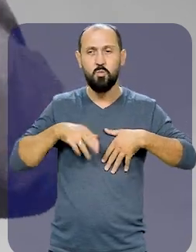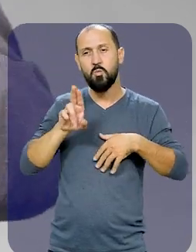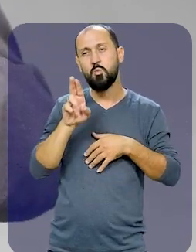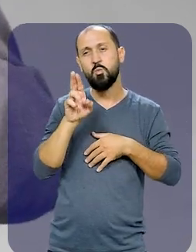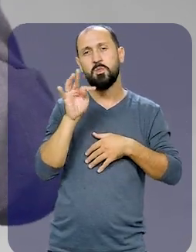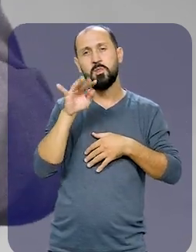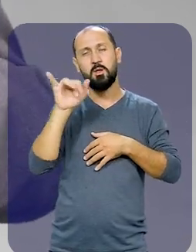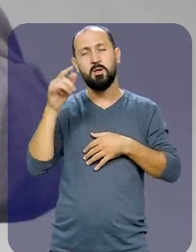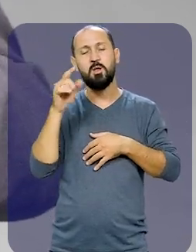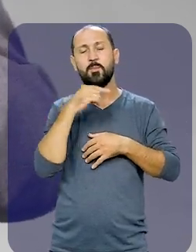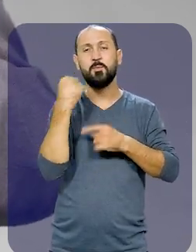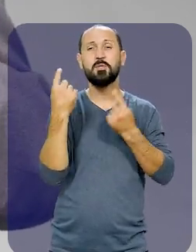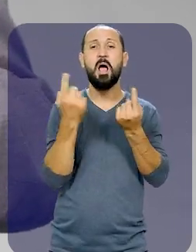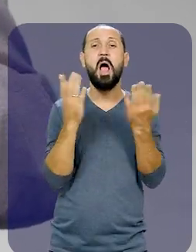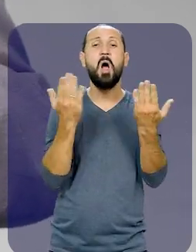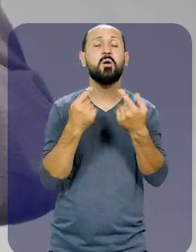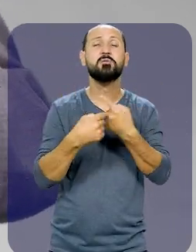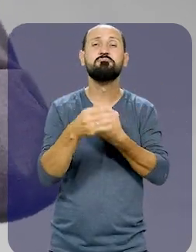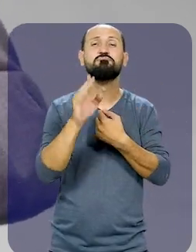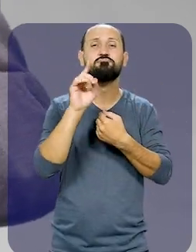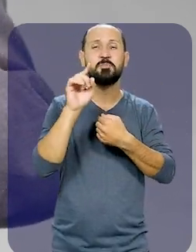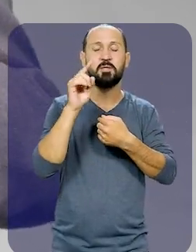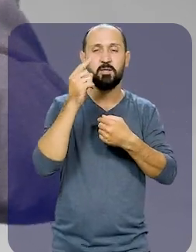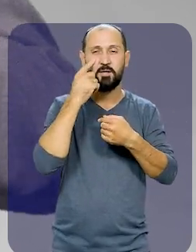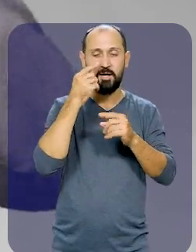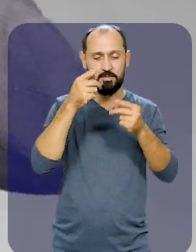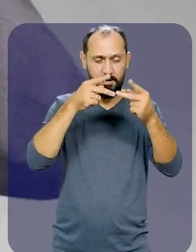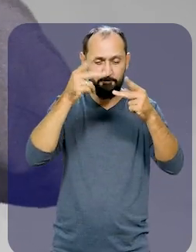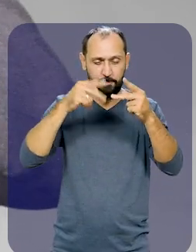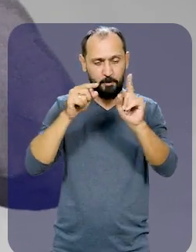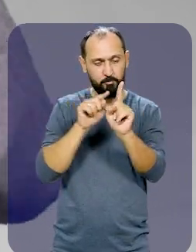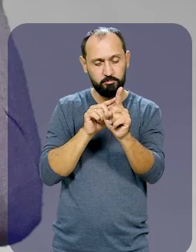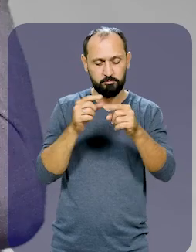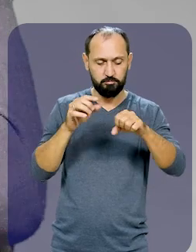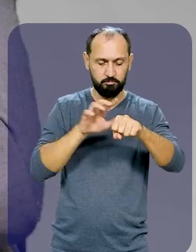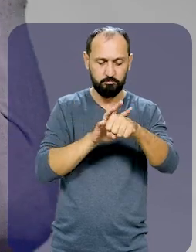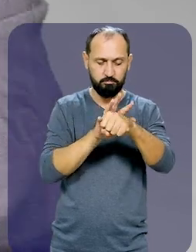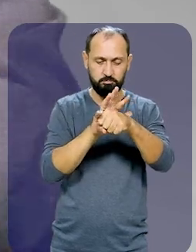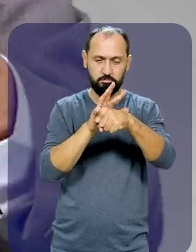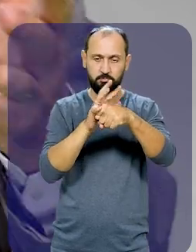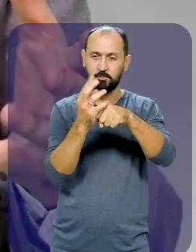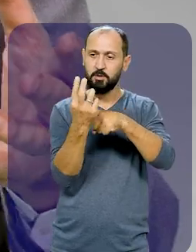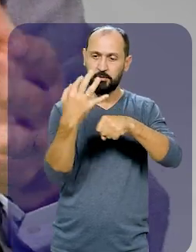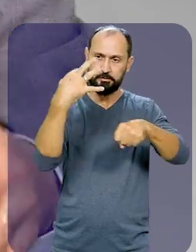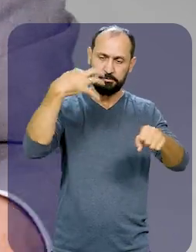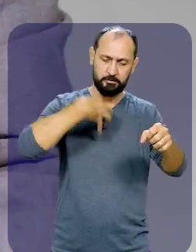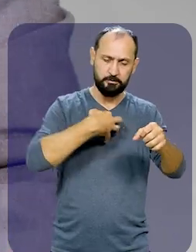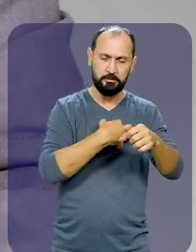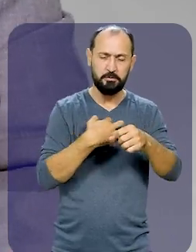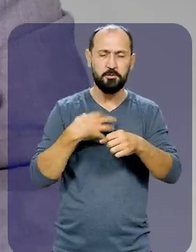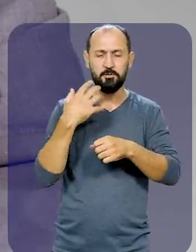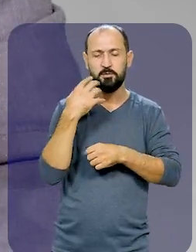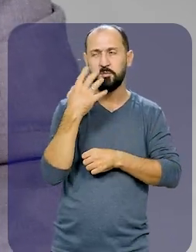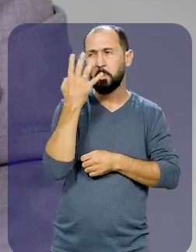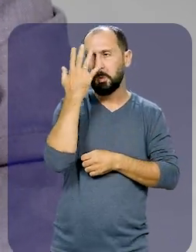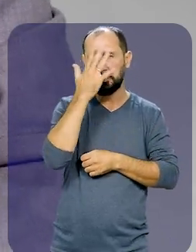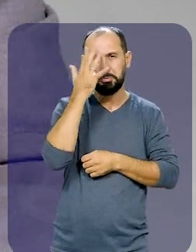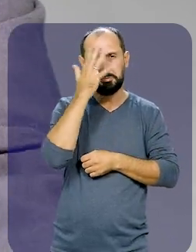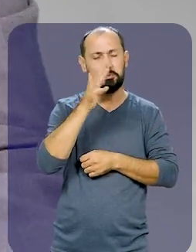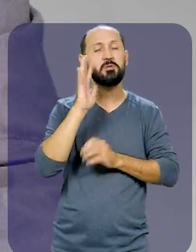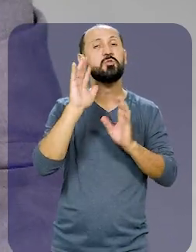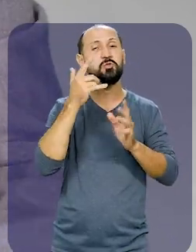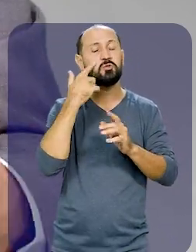óbitos. Agora não. Essa proteína spike, depois que você teve até a Covid leve, que dura 4, 5 dias, já